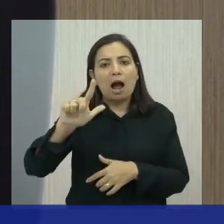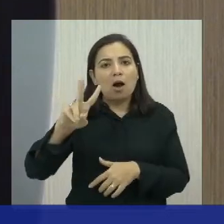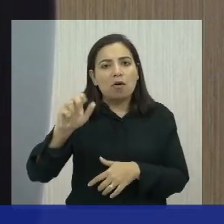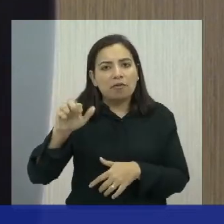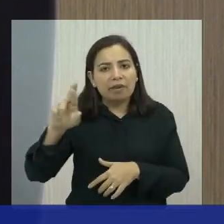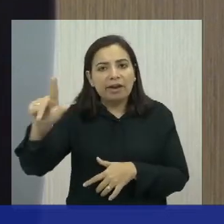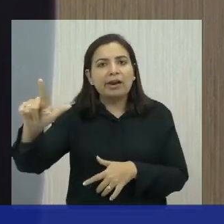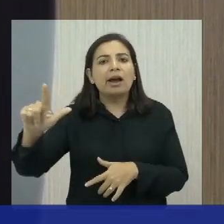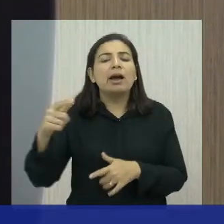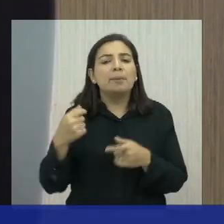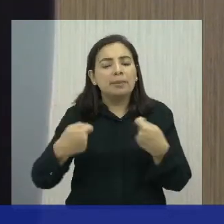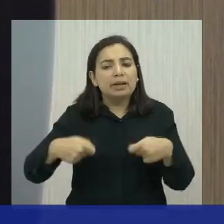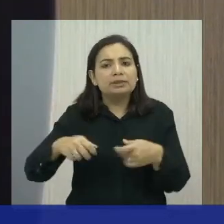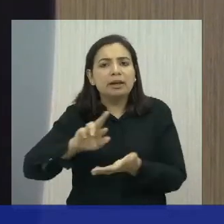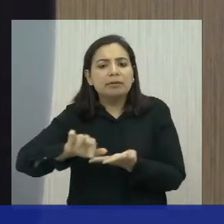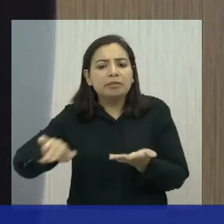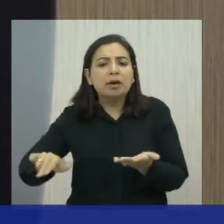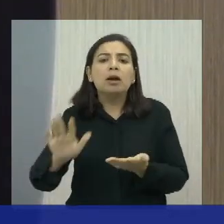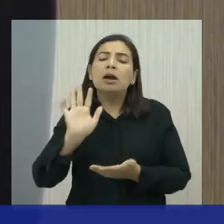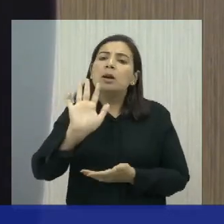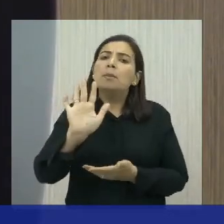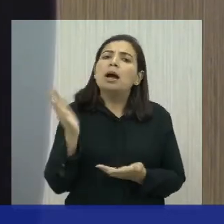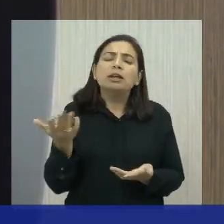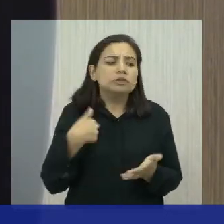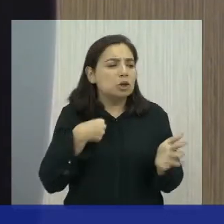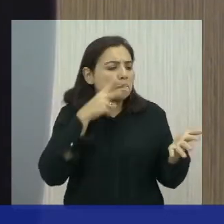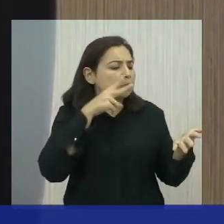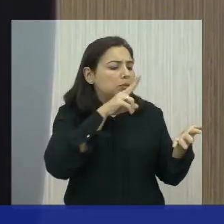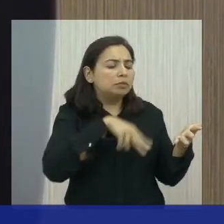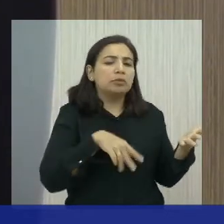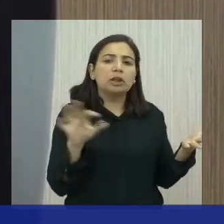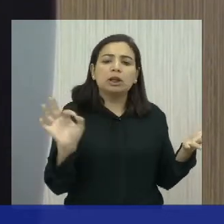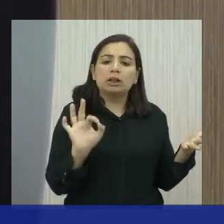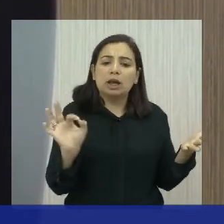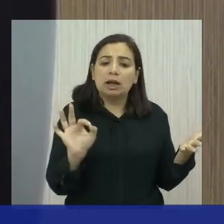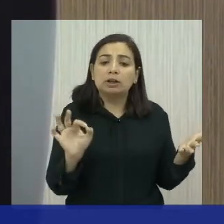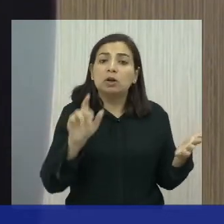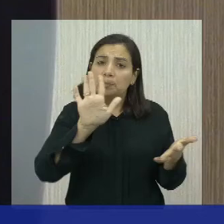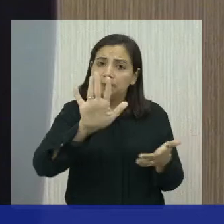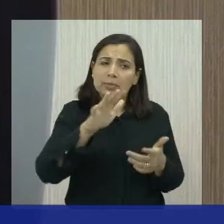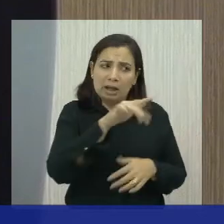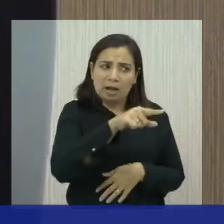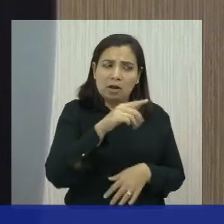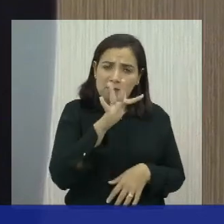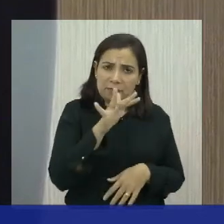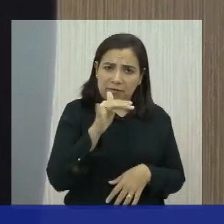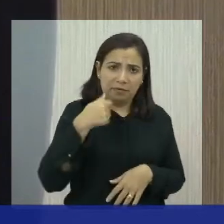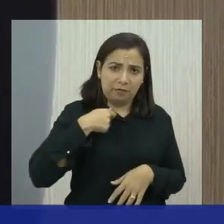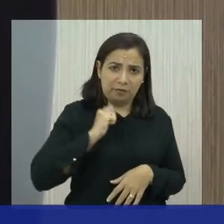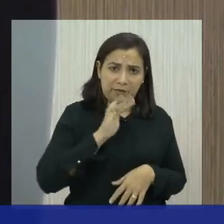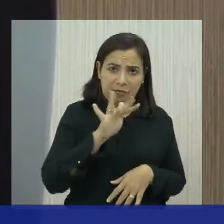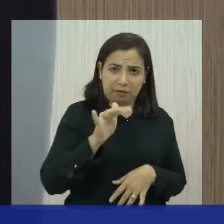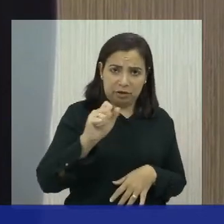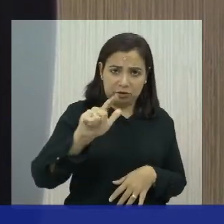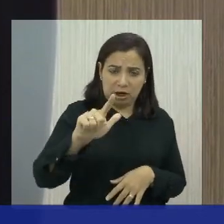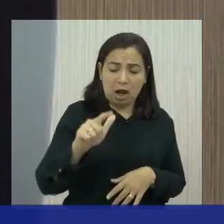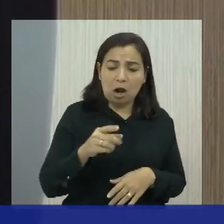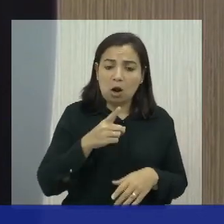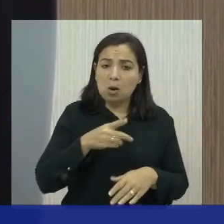vi aqui no projeto de lei nenhuma previsão, né? Só que o fiscal não pode adentrar quando